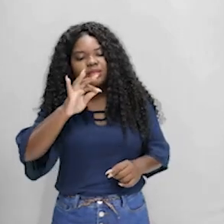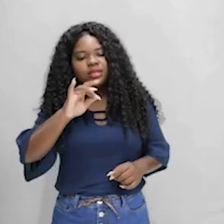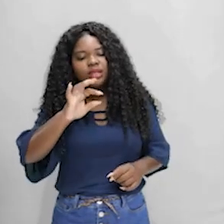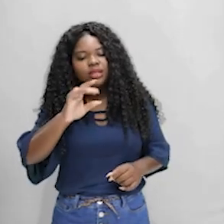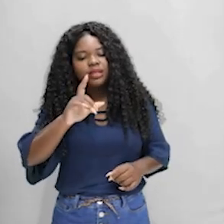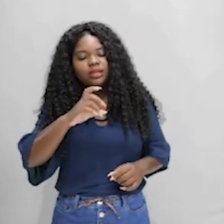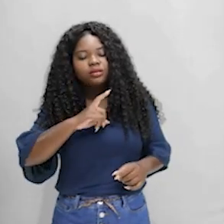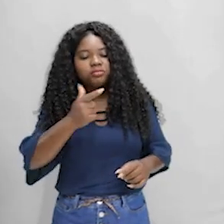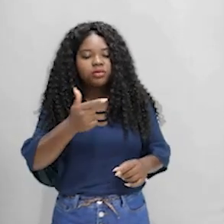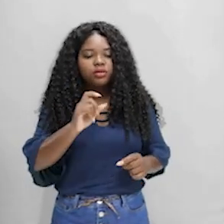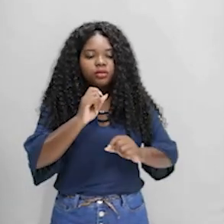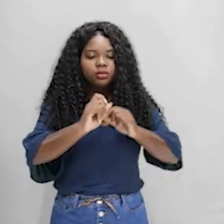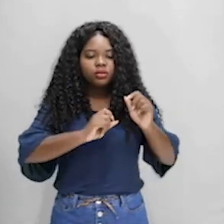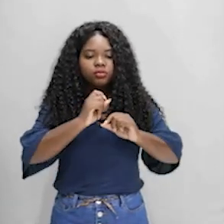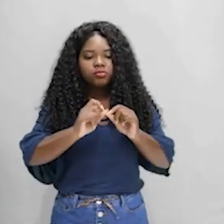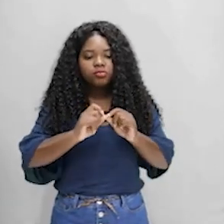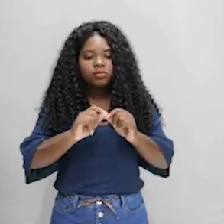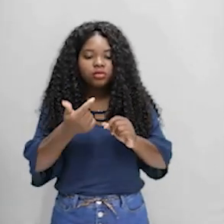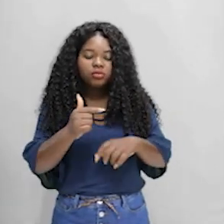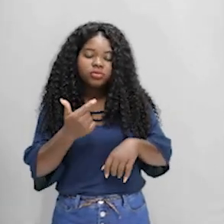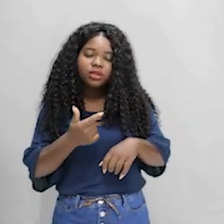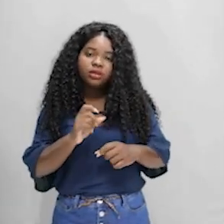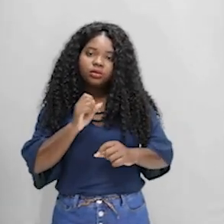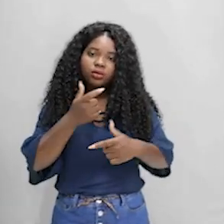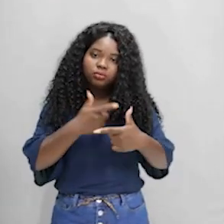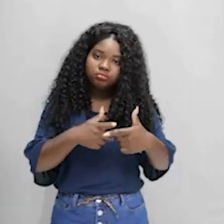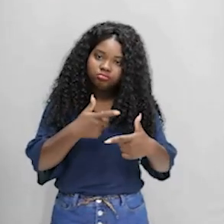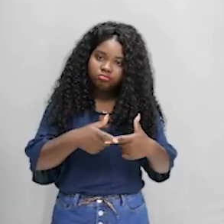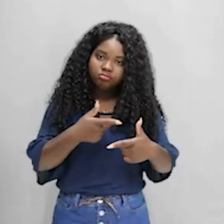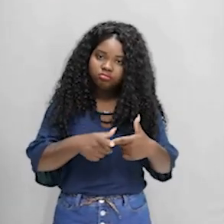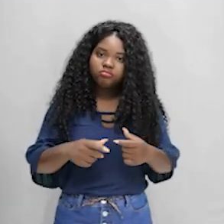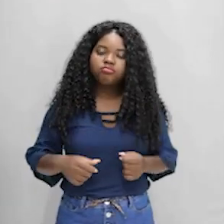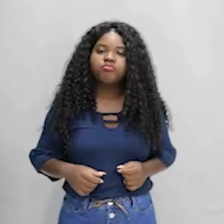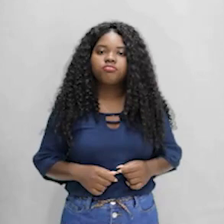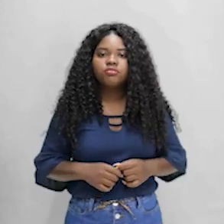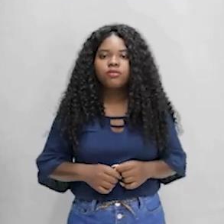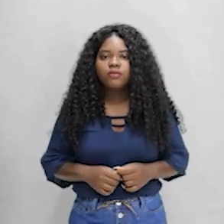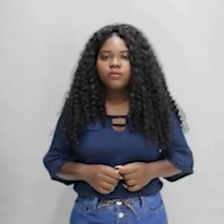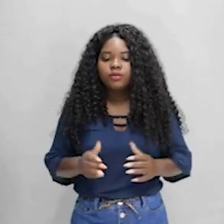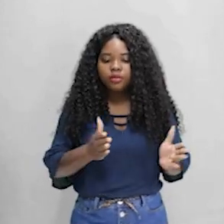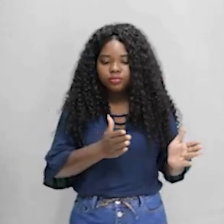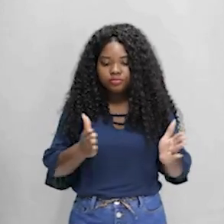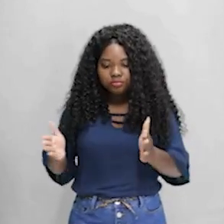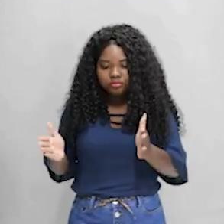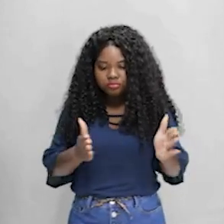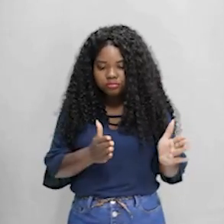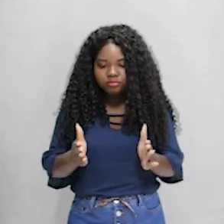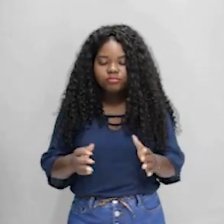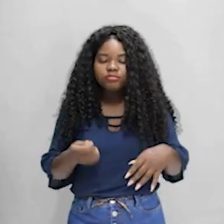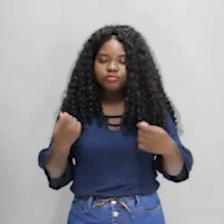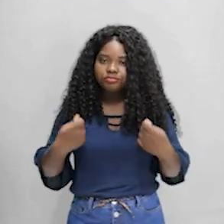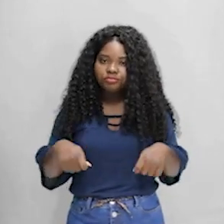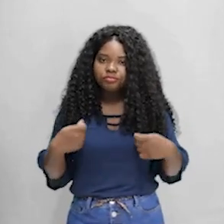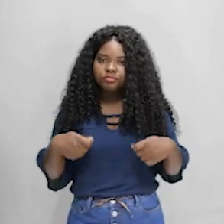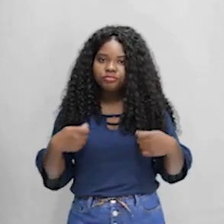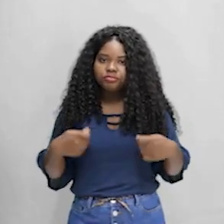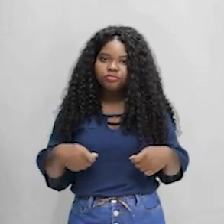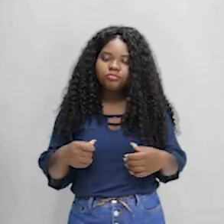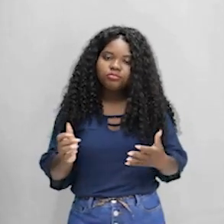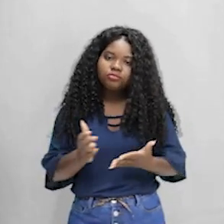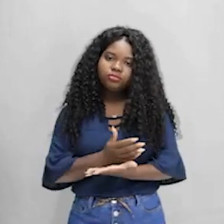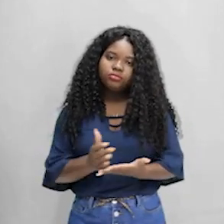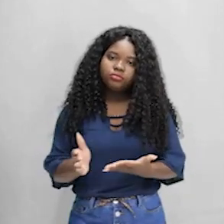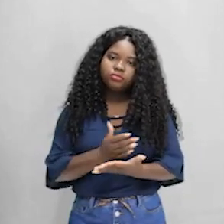quê? Não tenha nenhum tipo de lesão, tá certo? Então esse período transitório ele é necessário. Às vezes